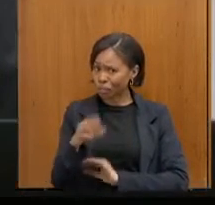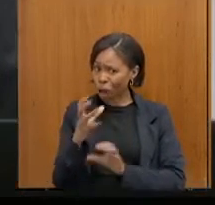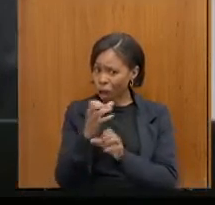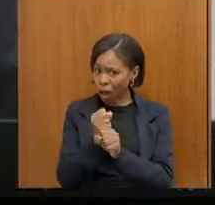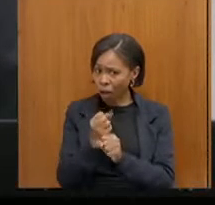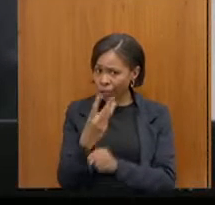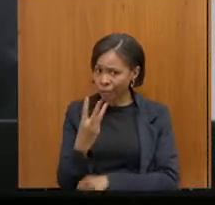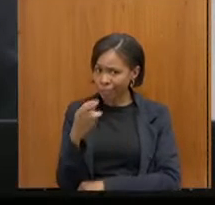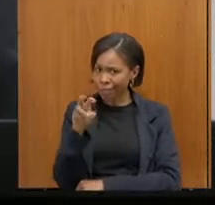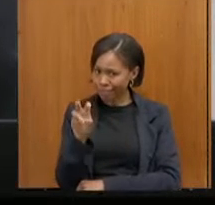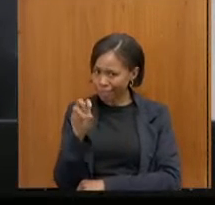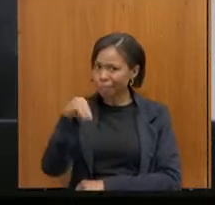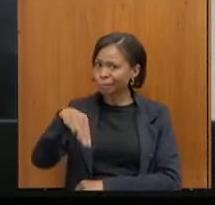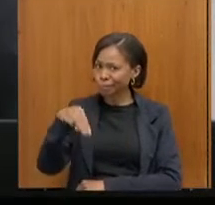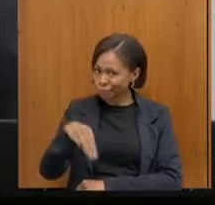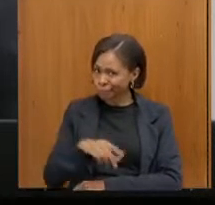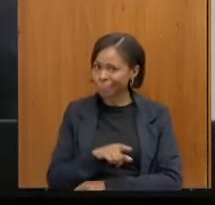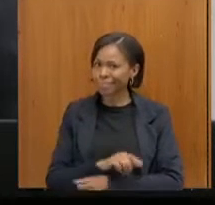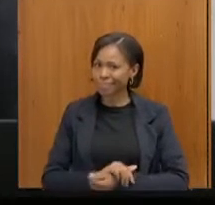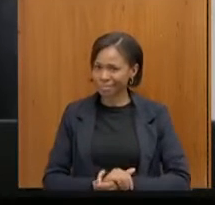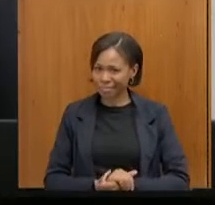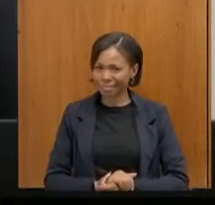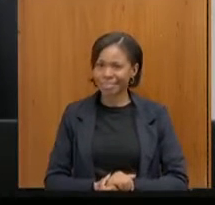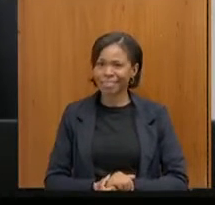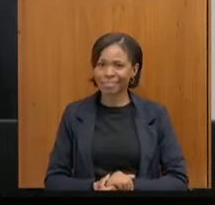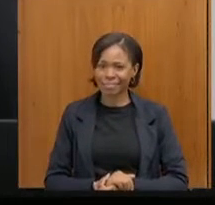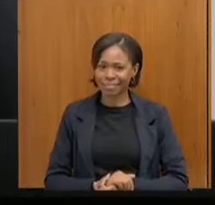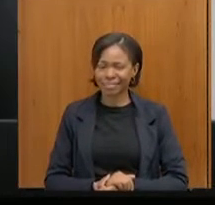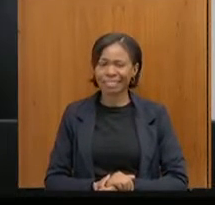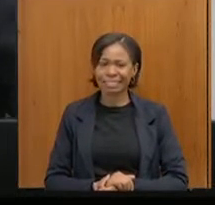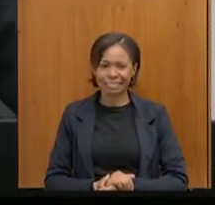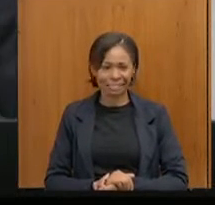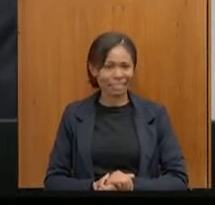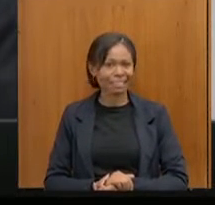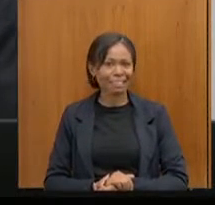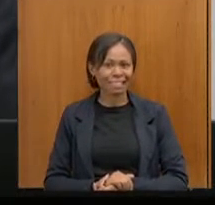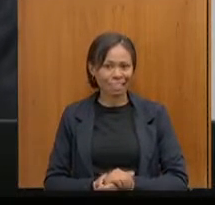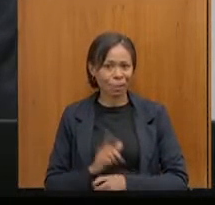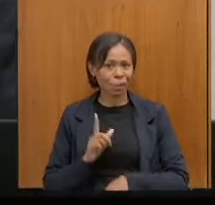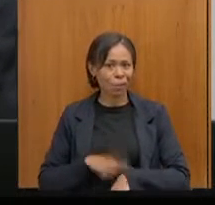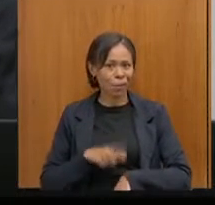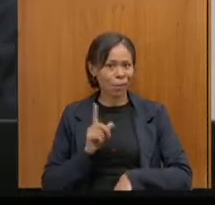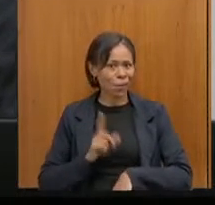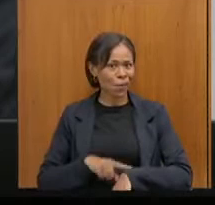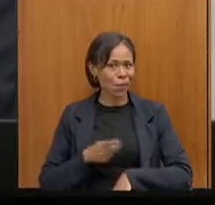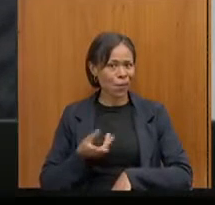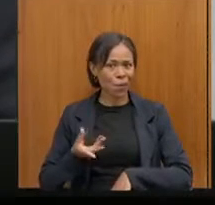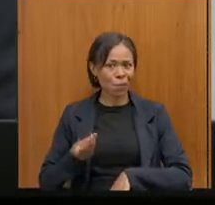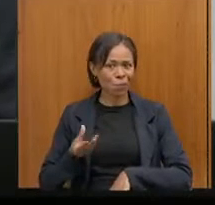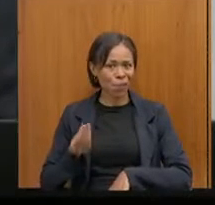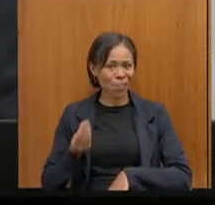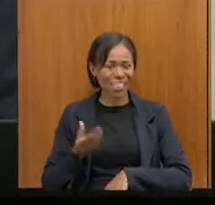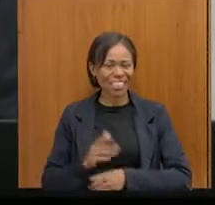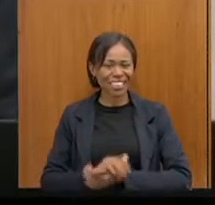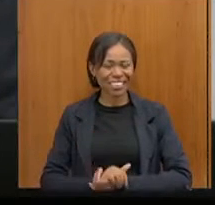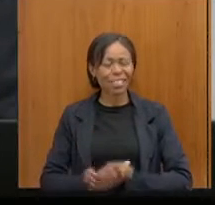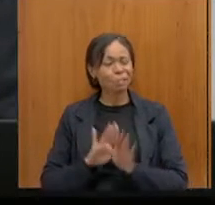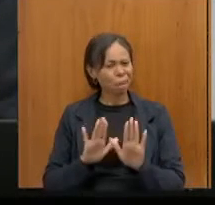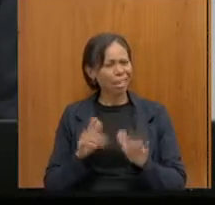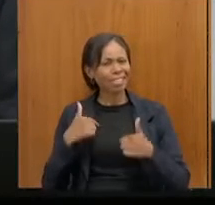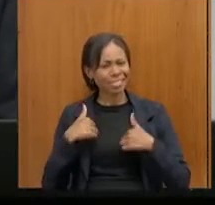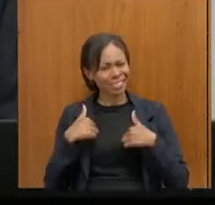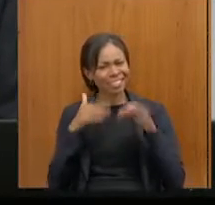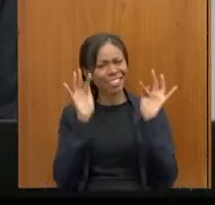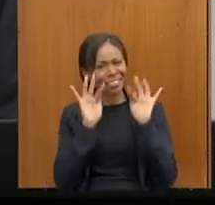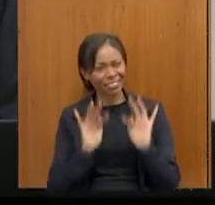minutos e é muita coisa mas eu fico satisfeito feliz secretário que